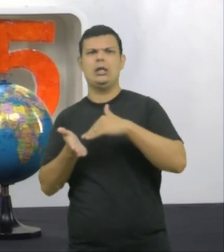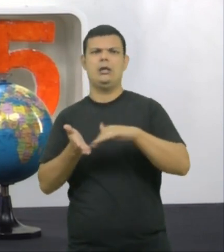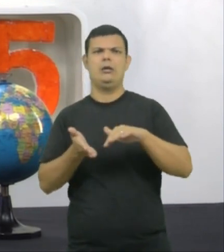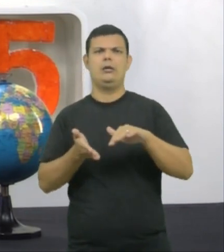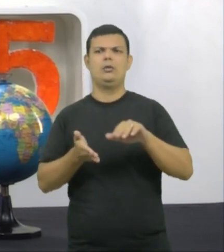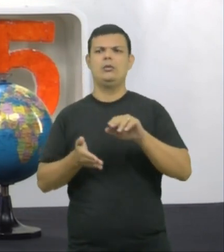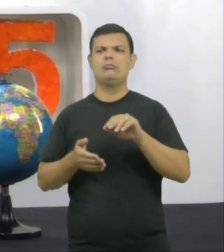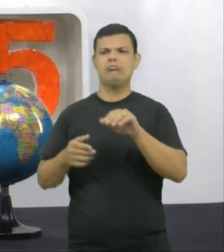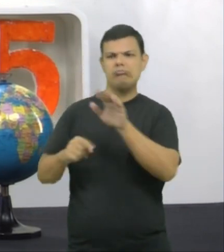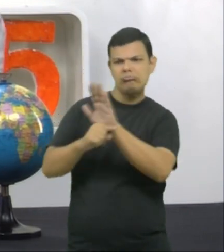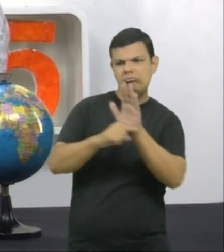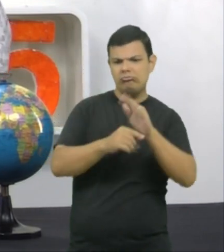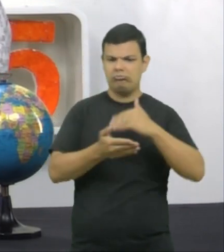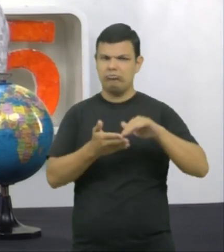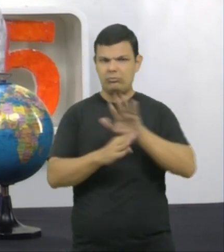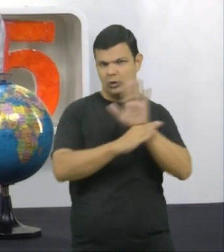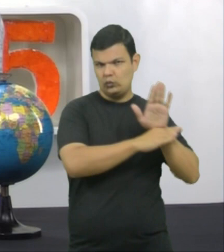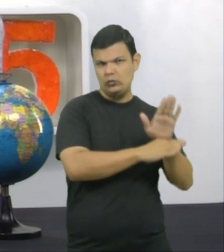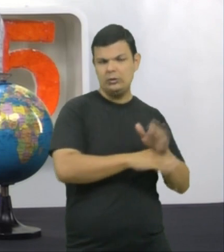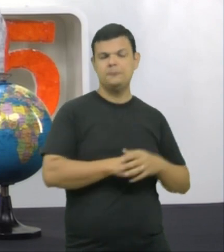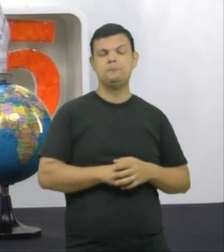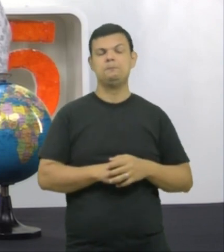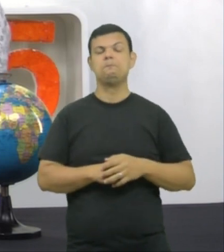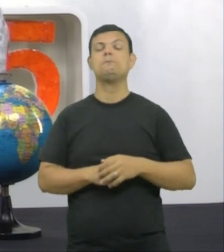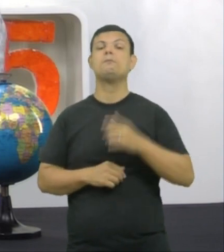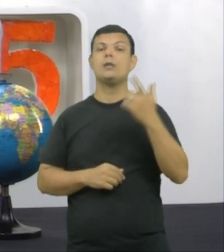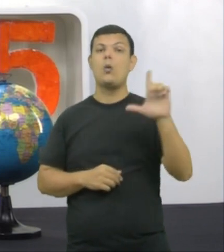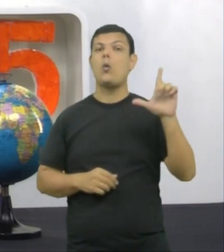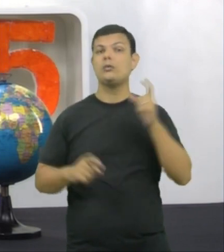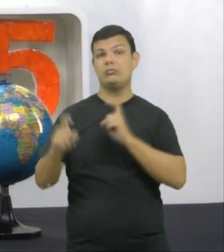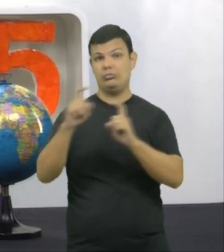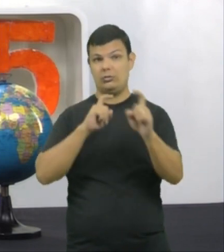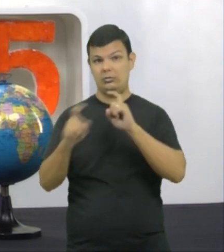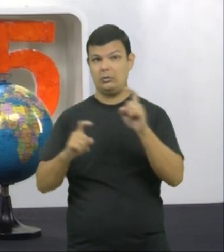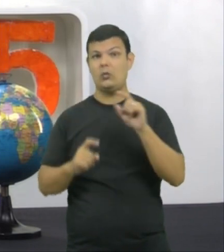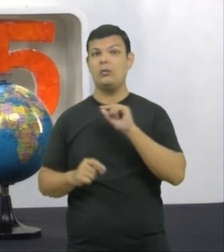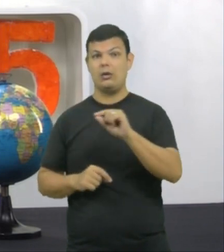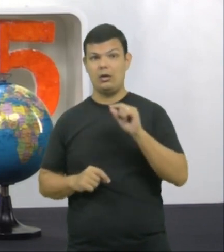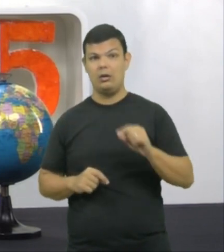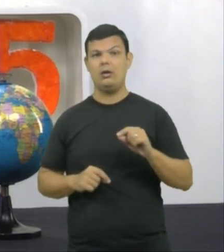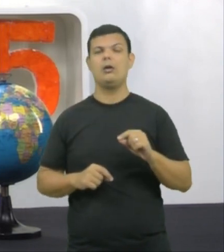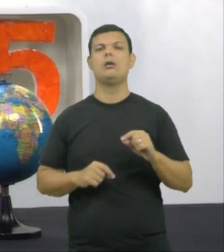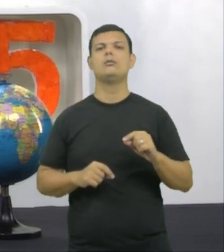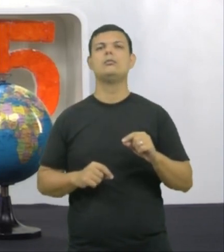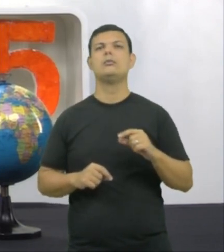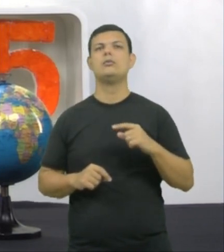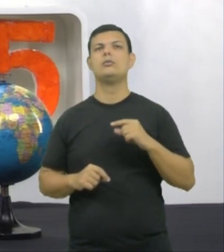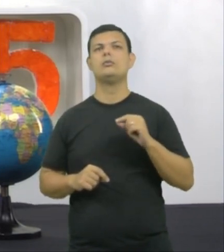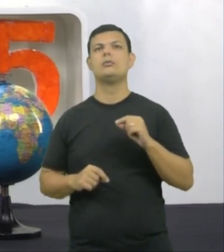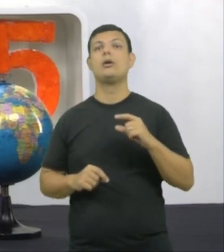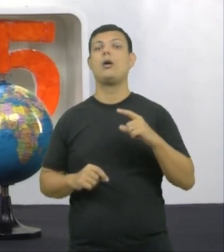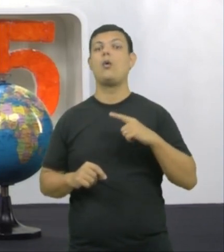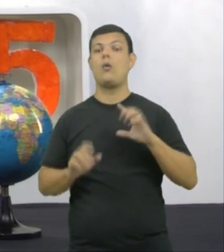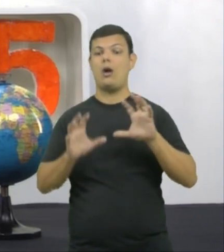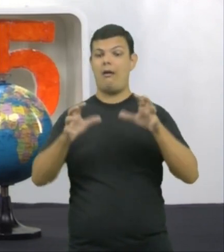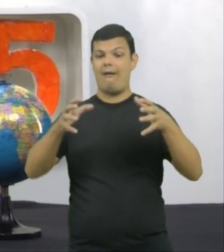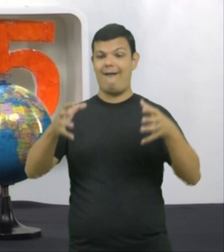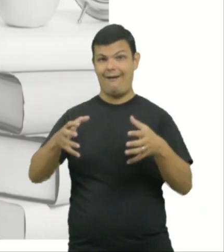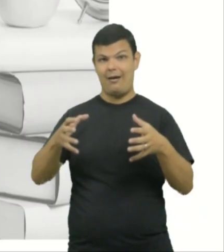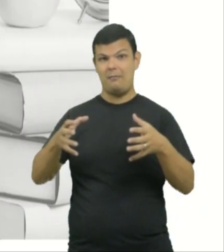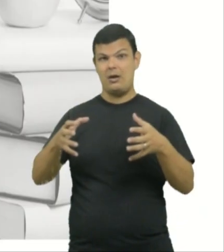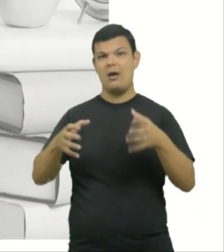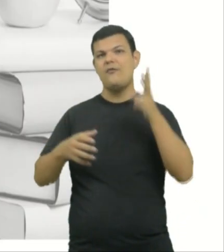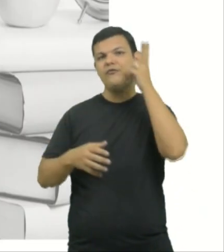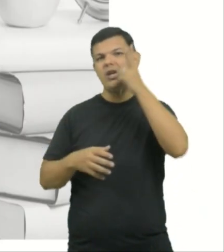nomeados por ele. E nós temos uma outra parte da administração que acontece aqui, ó, Câmara dos Vereadores de